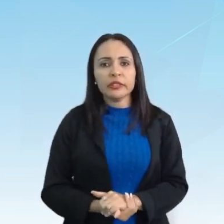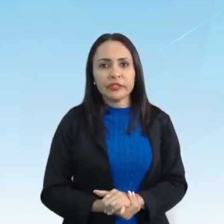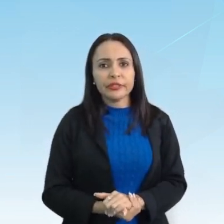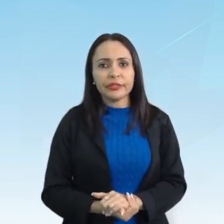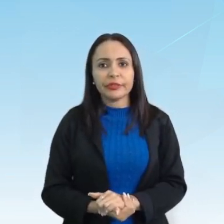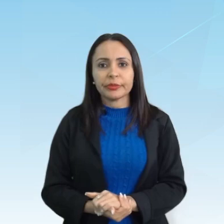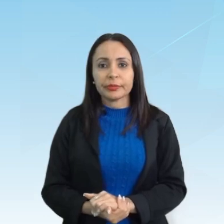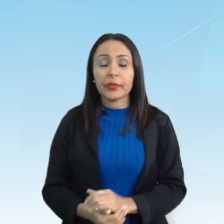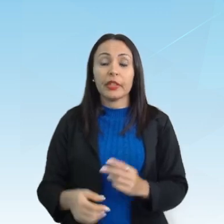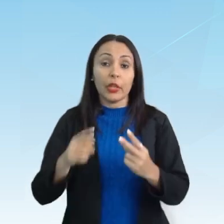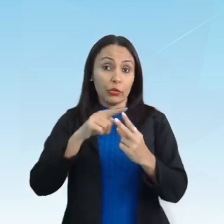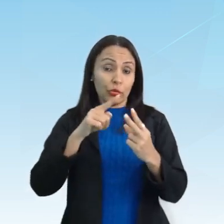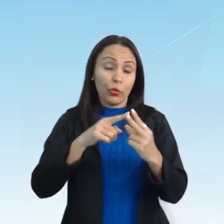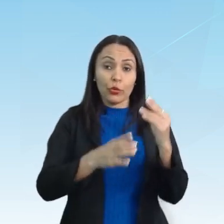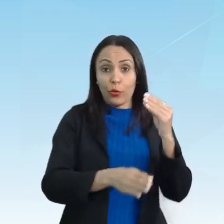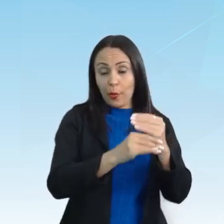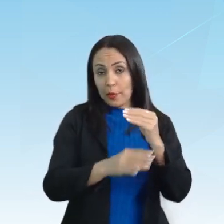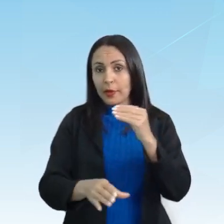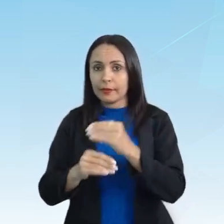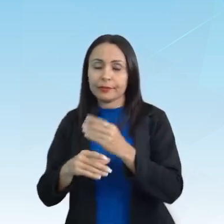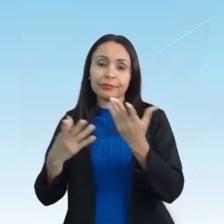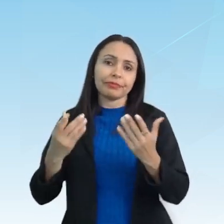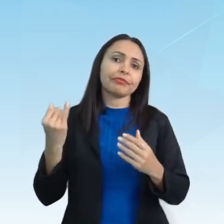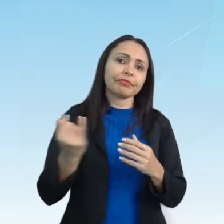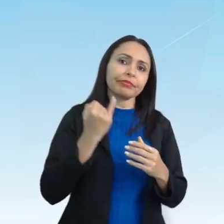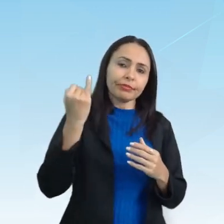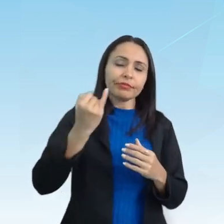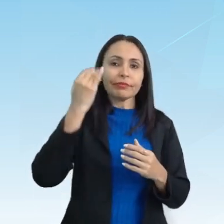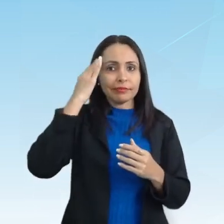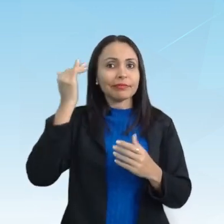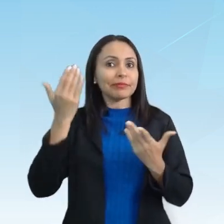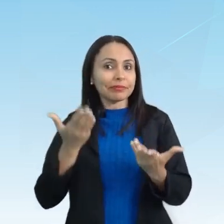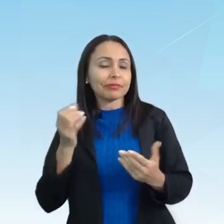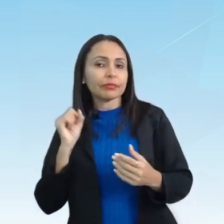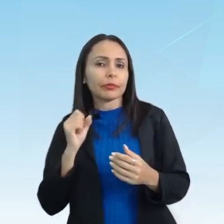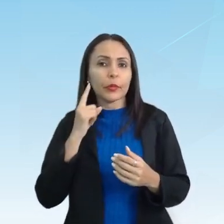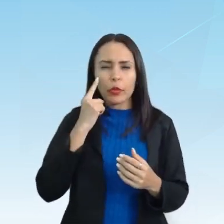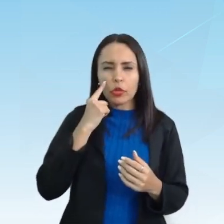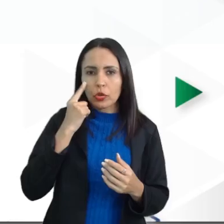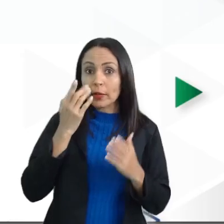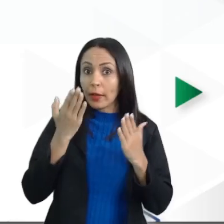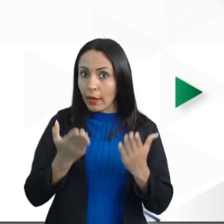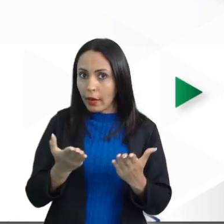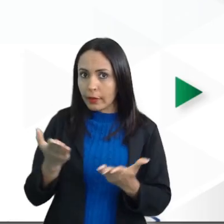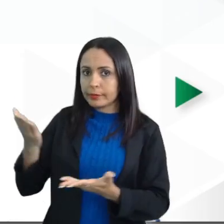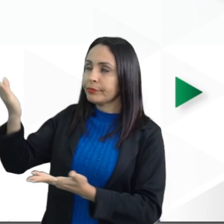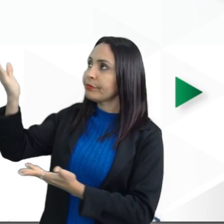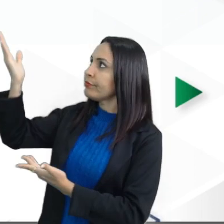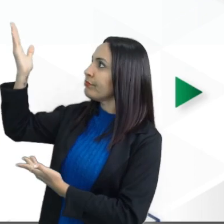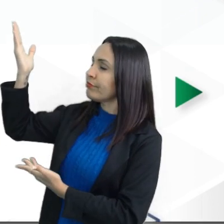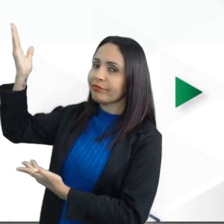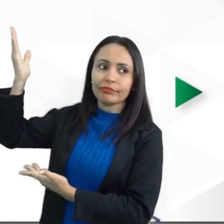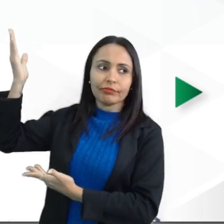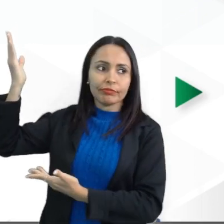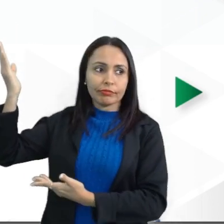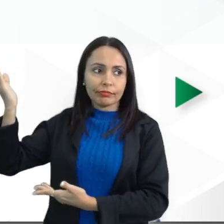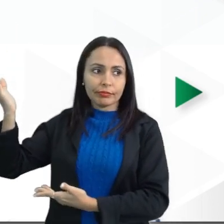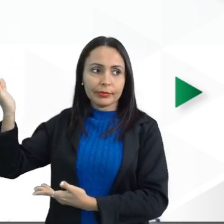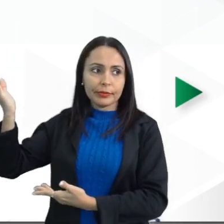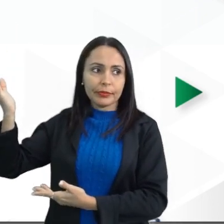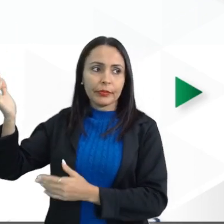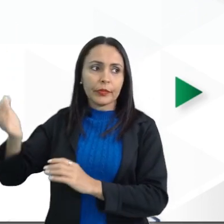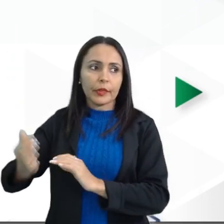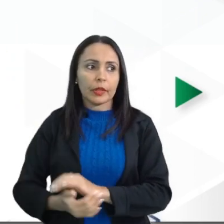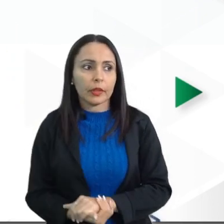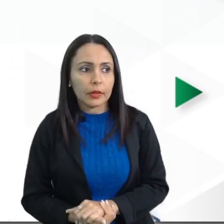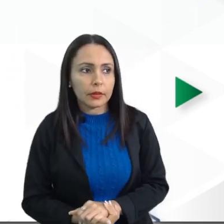criança. Tem os dois complementos. Então é importante saber disso. Vejam só na tela agora um outro tipo de verbo. Veja, nós